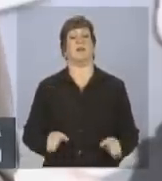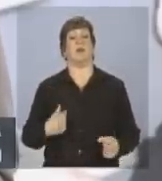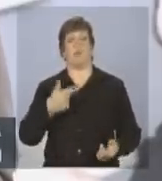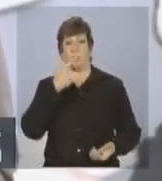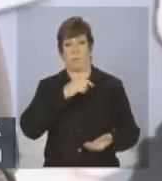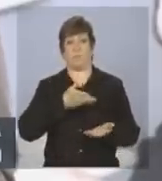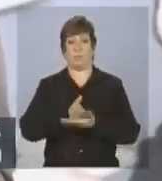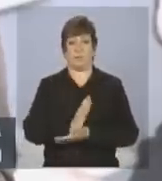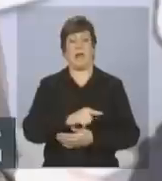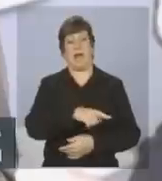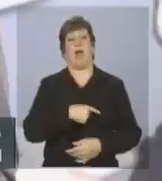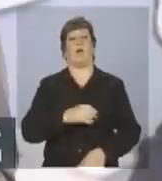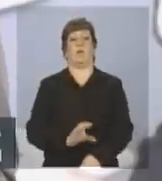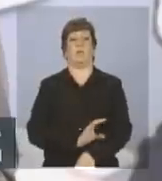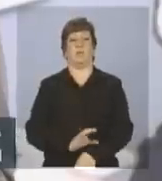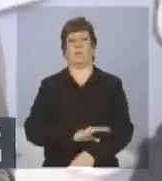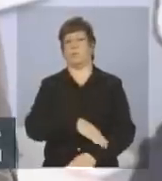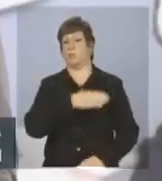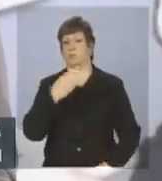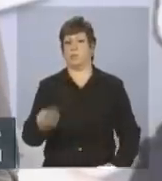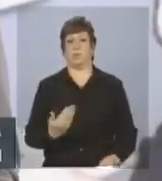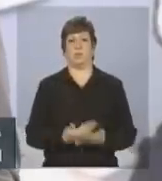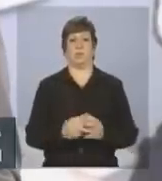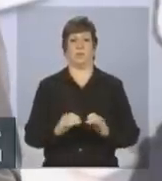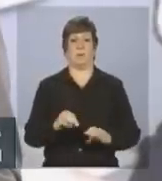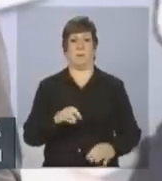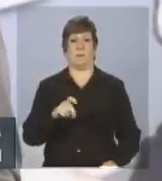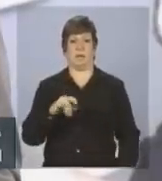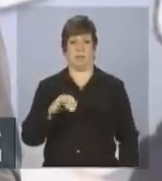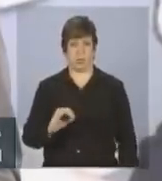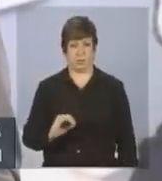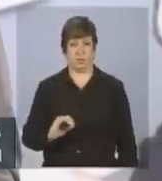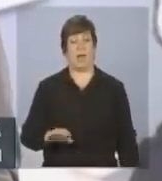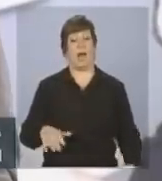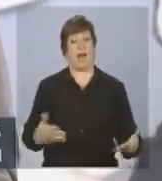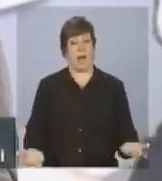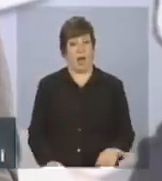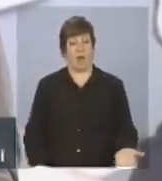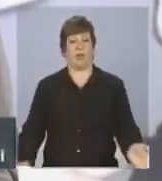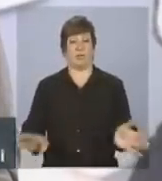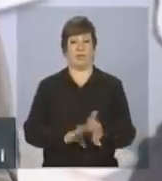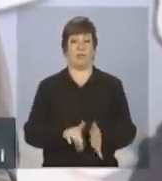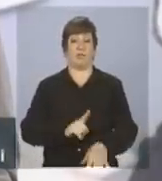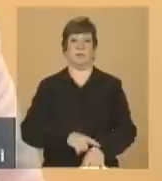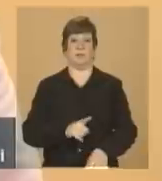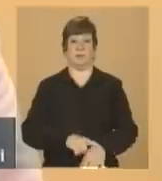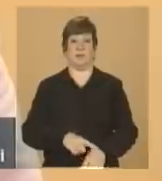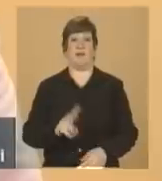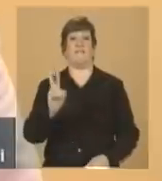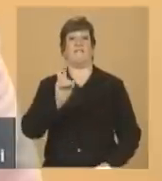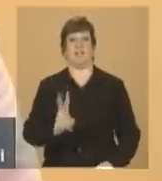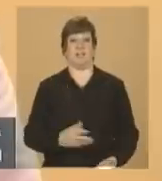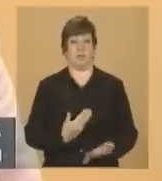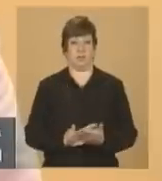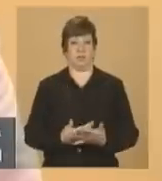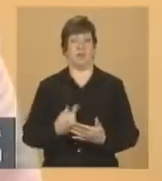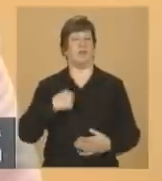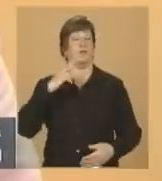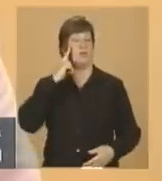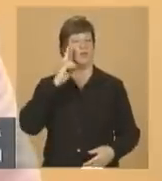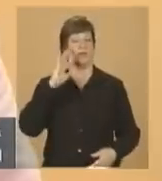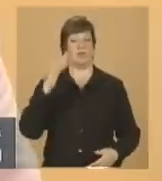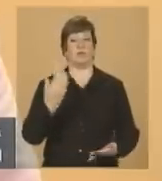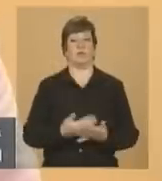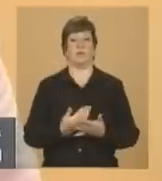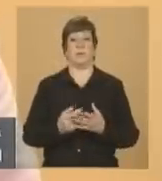passei. Foi lá que eu cursei todo o meu ensino médio. E é chegada a hora de prestar vestibular. E eu tinha um sonho, estudar medicina.